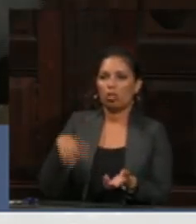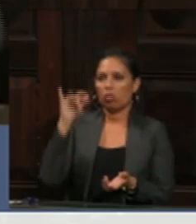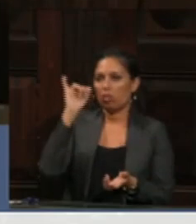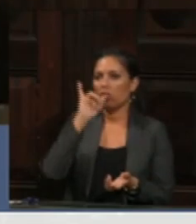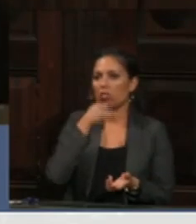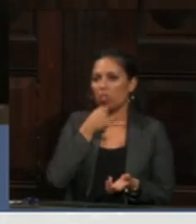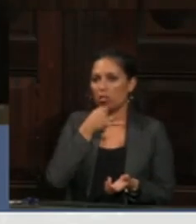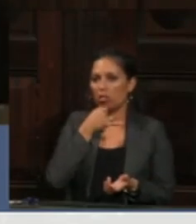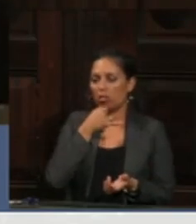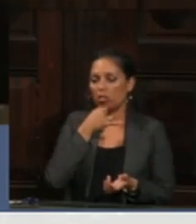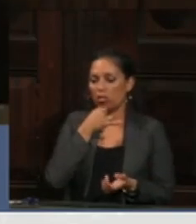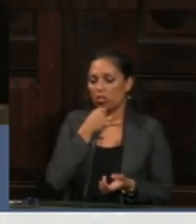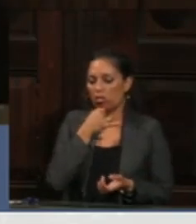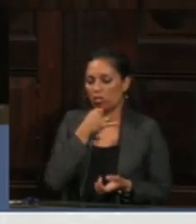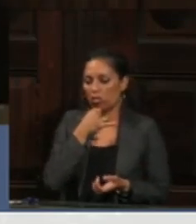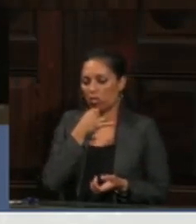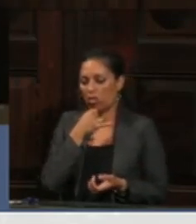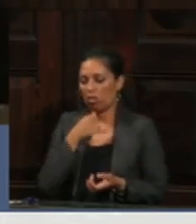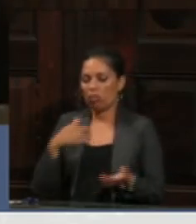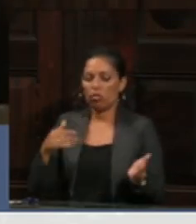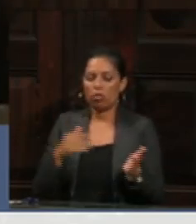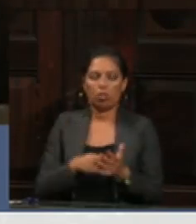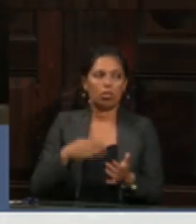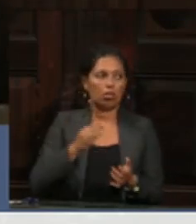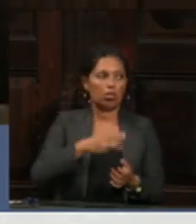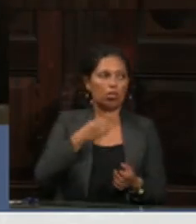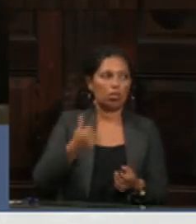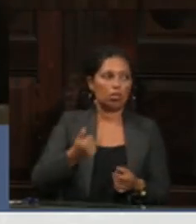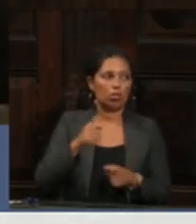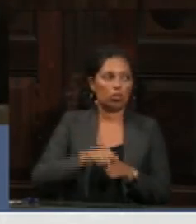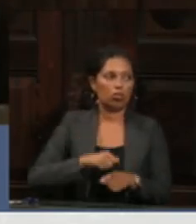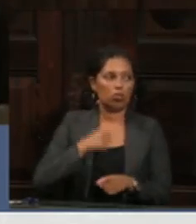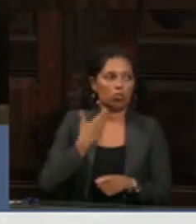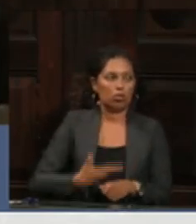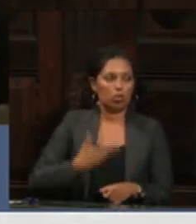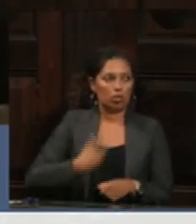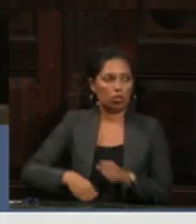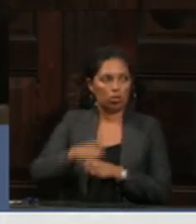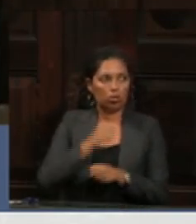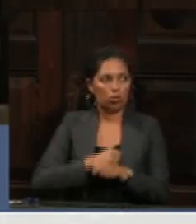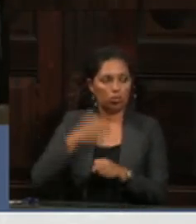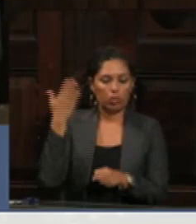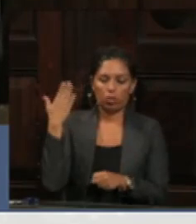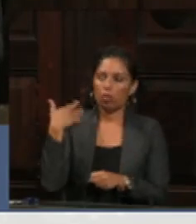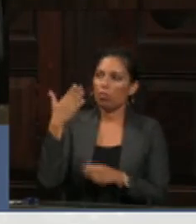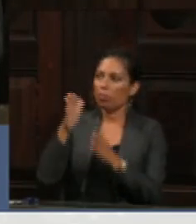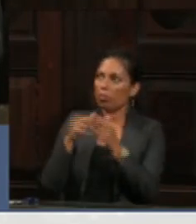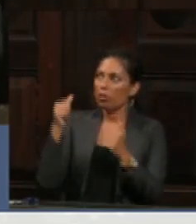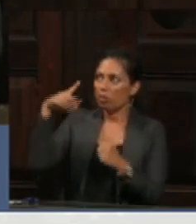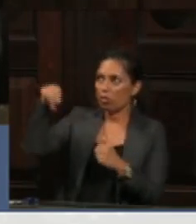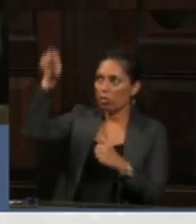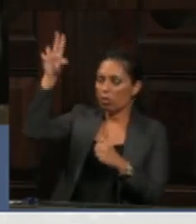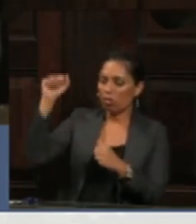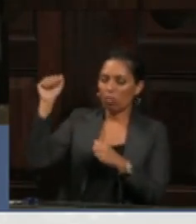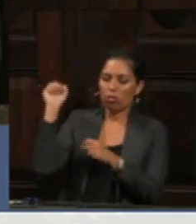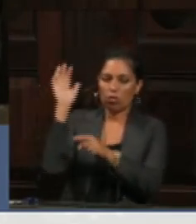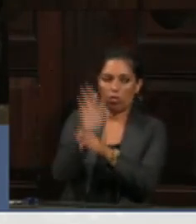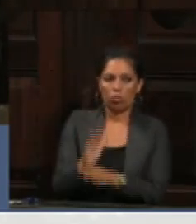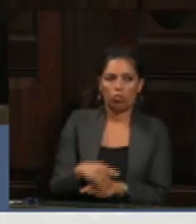devastador até o dia 31 de dezembro do ano passado. Peço a Deus que nos proteja e que possamos cada dia